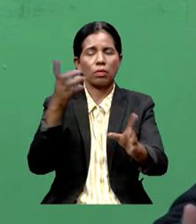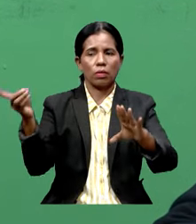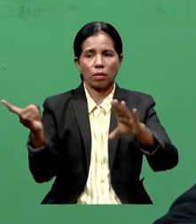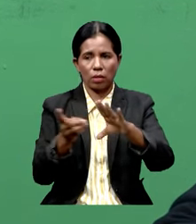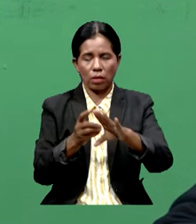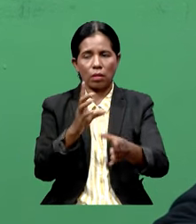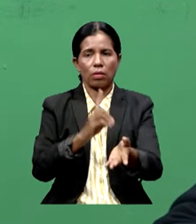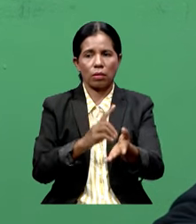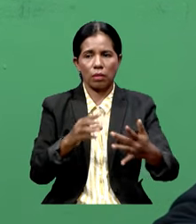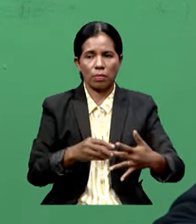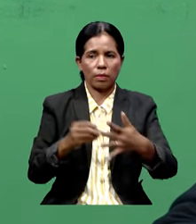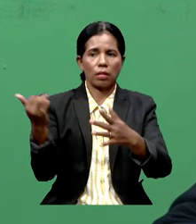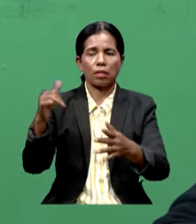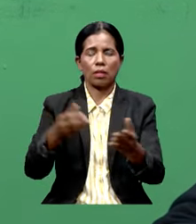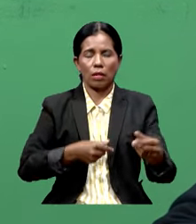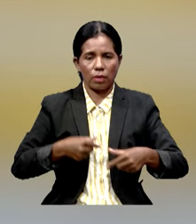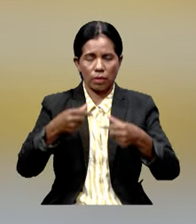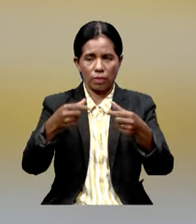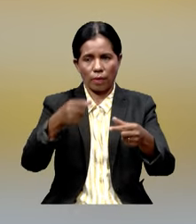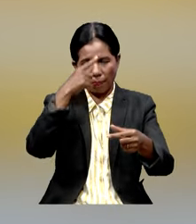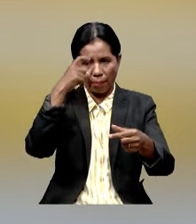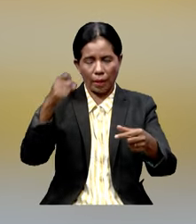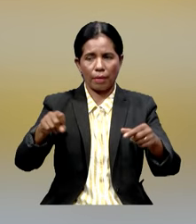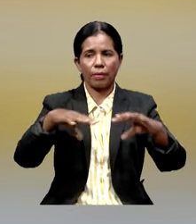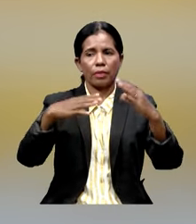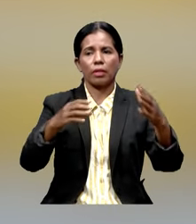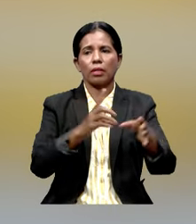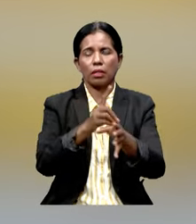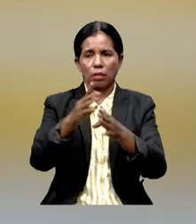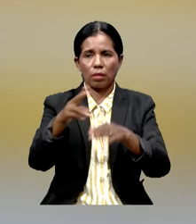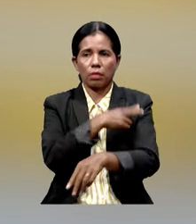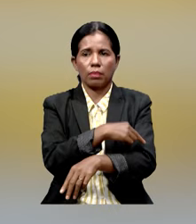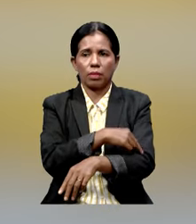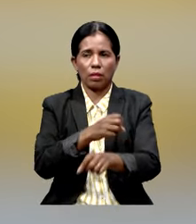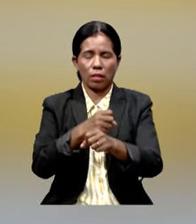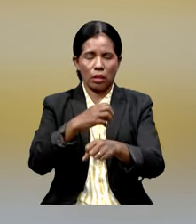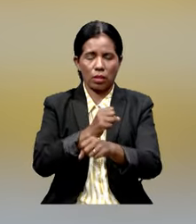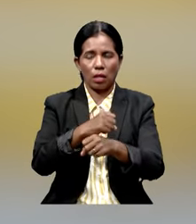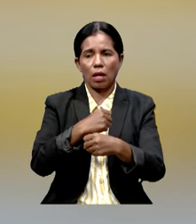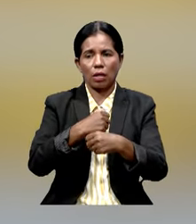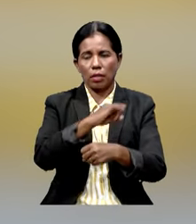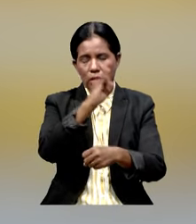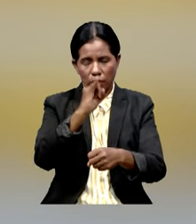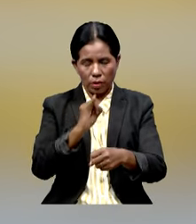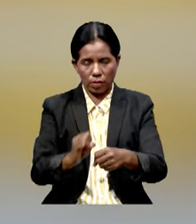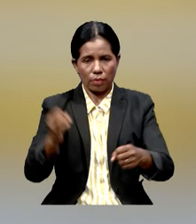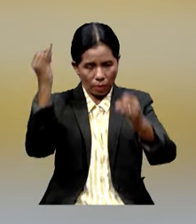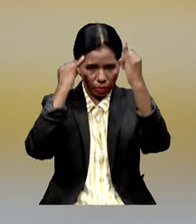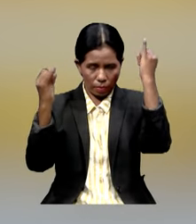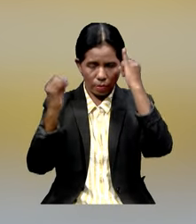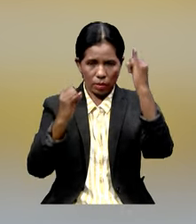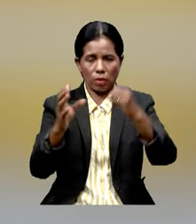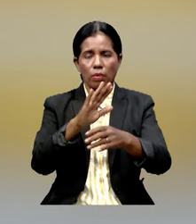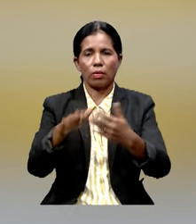nebe médico especialista ne submete. Tamba ne conselho diretivo Hospital Nacional halo una investigação ba informação nebe pública con